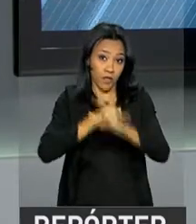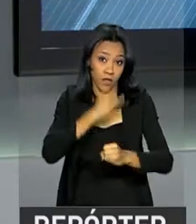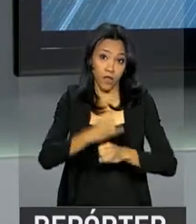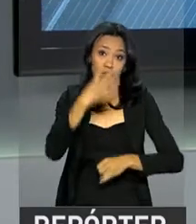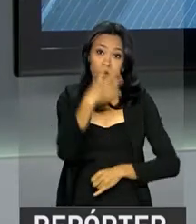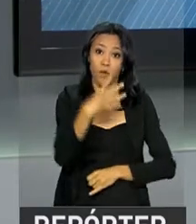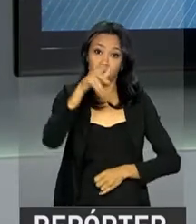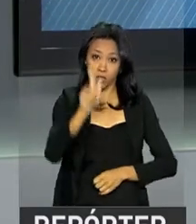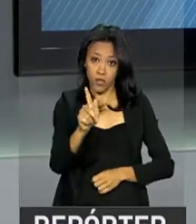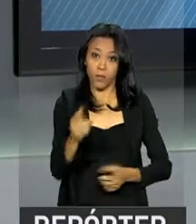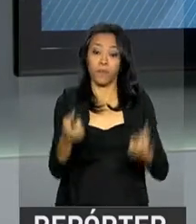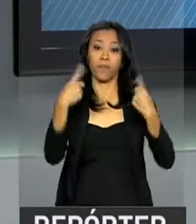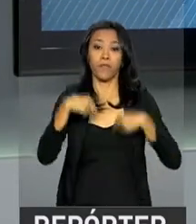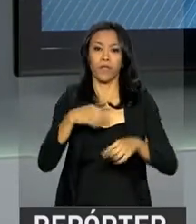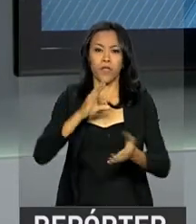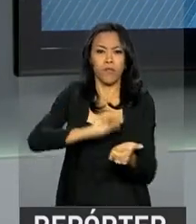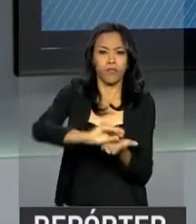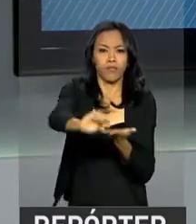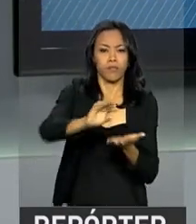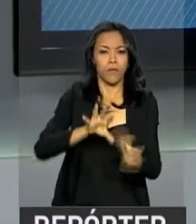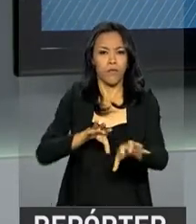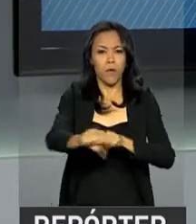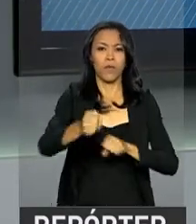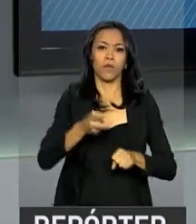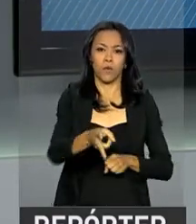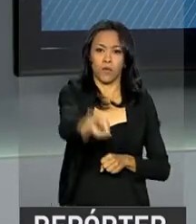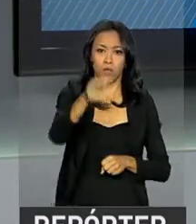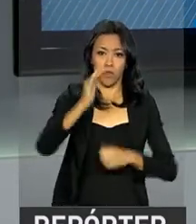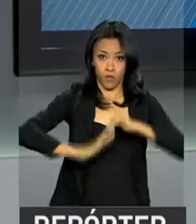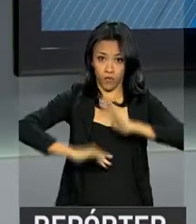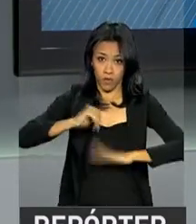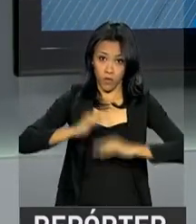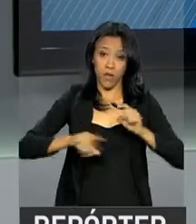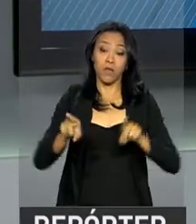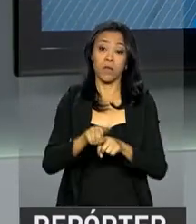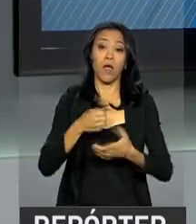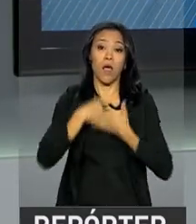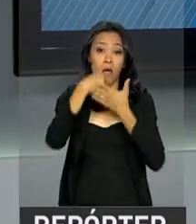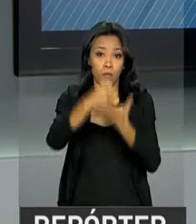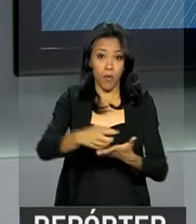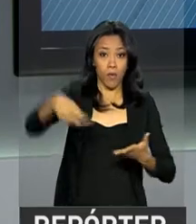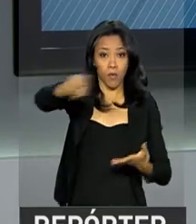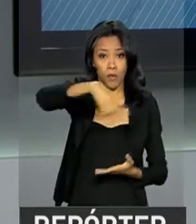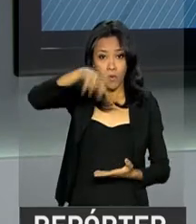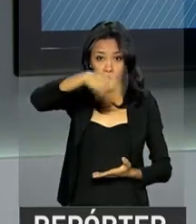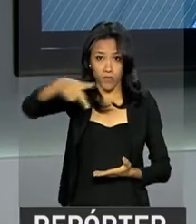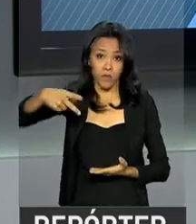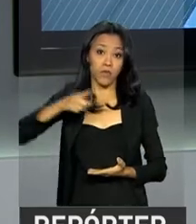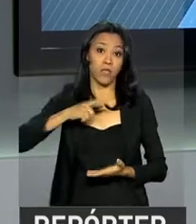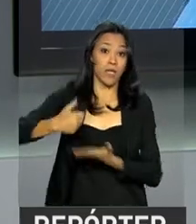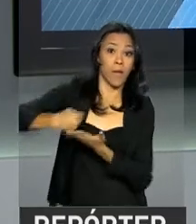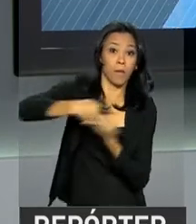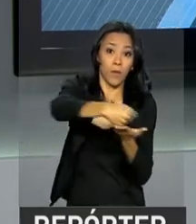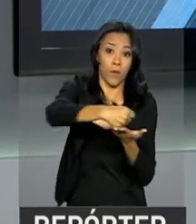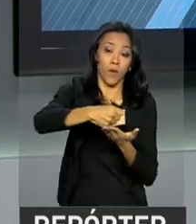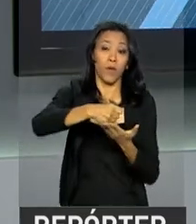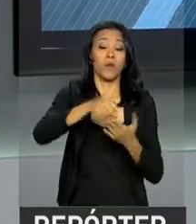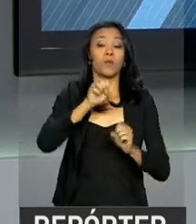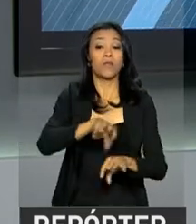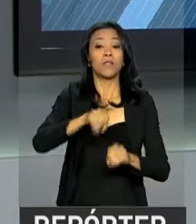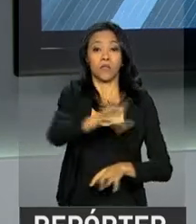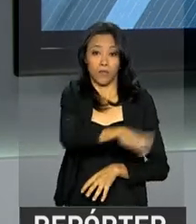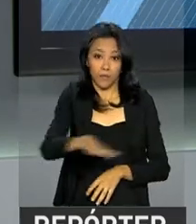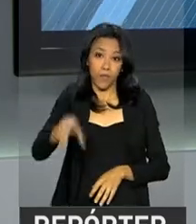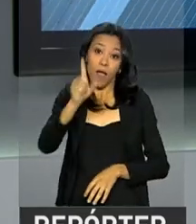investir na formação continuada dos profissionais e dar apoio aos professores assistentes da educação fundamental são